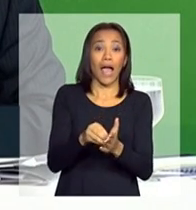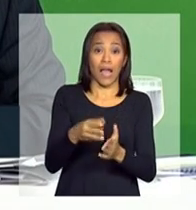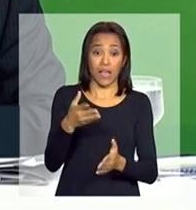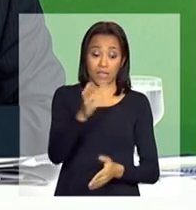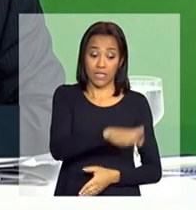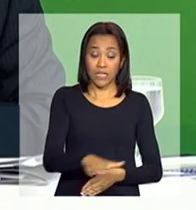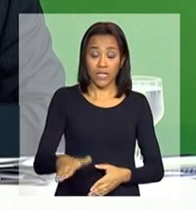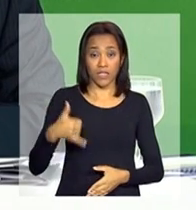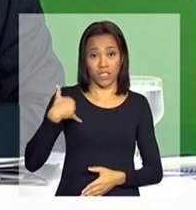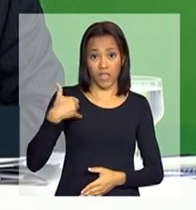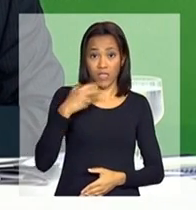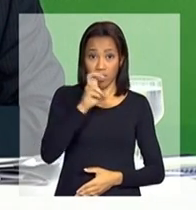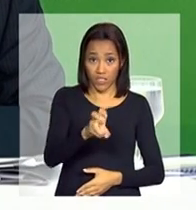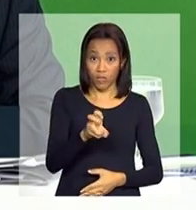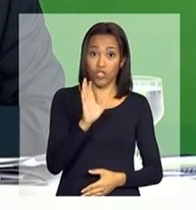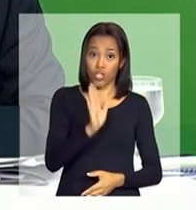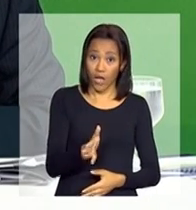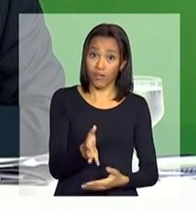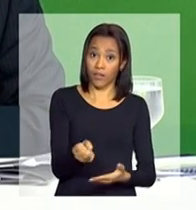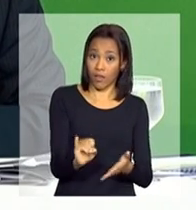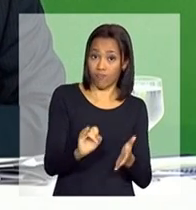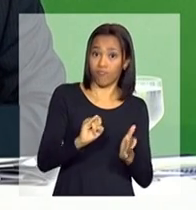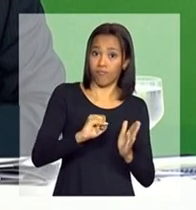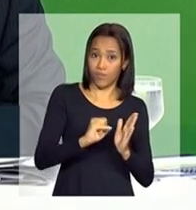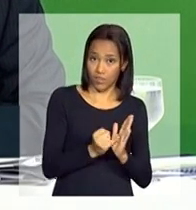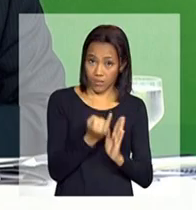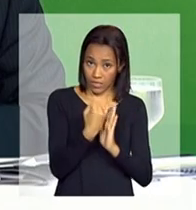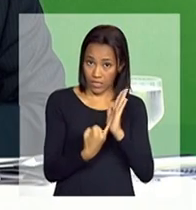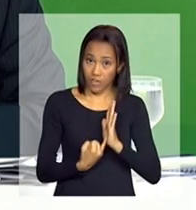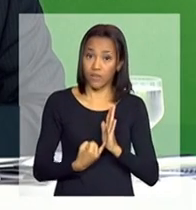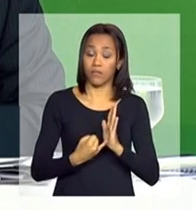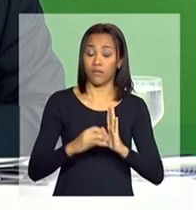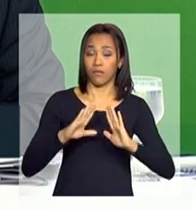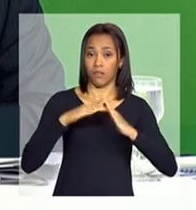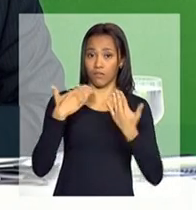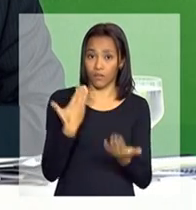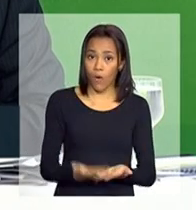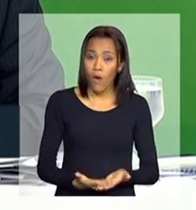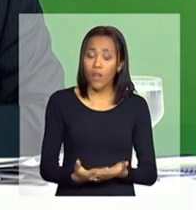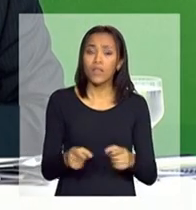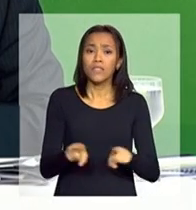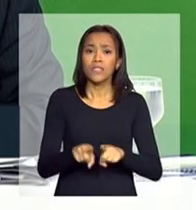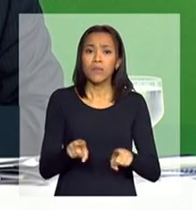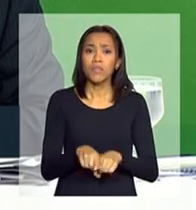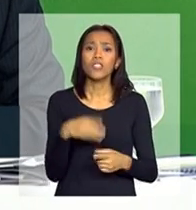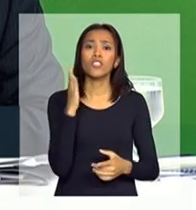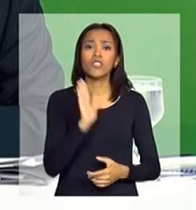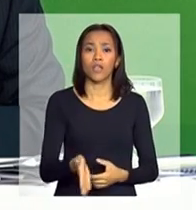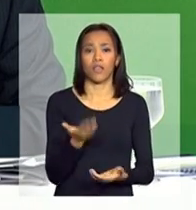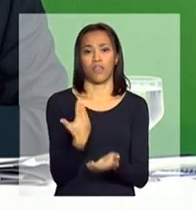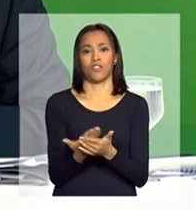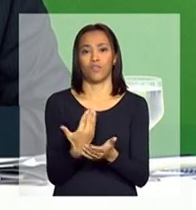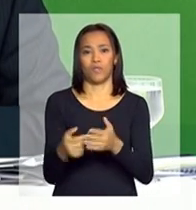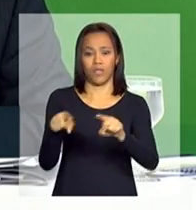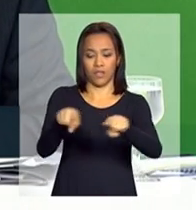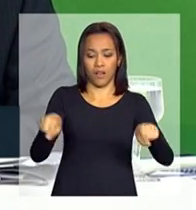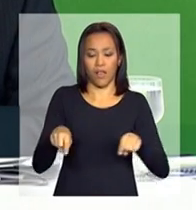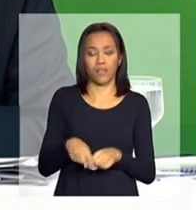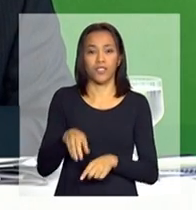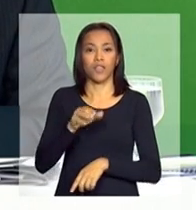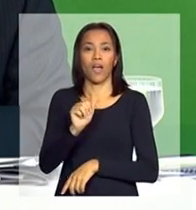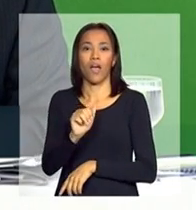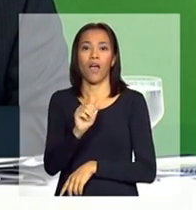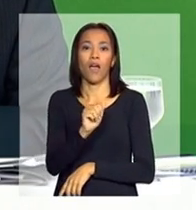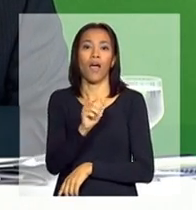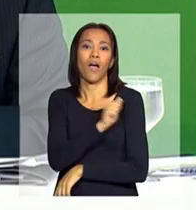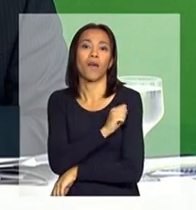matriculadas na pré-escola e que estão matriculadas nas classes de alfabetização ou seja